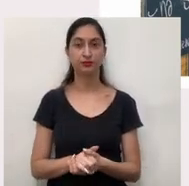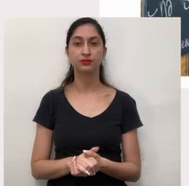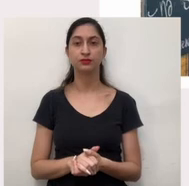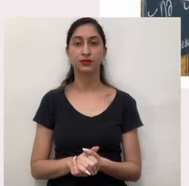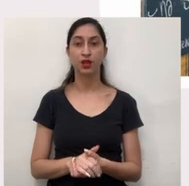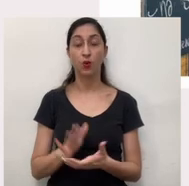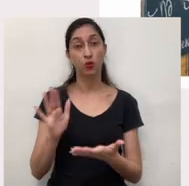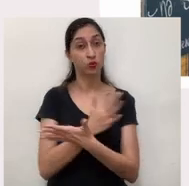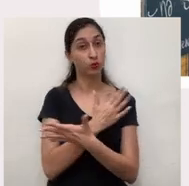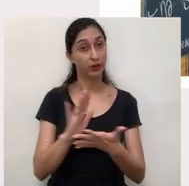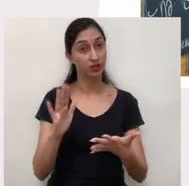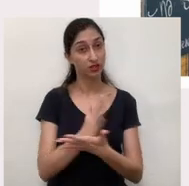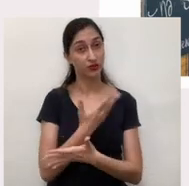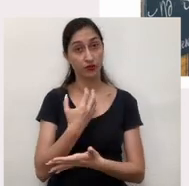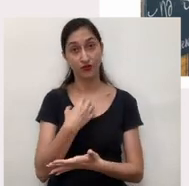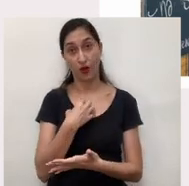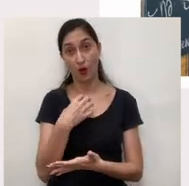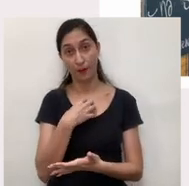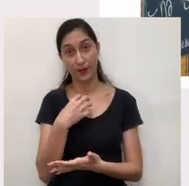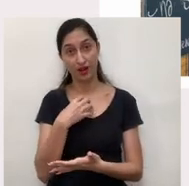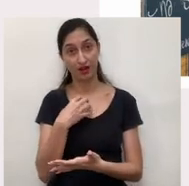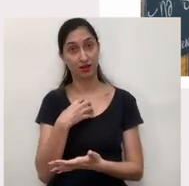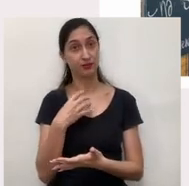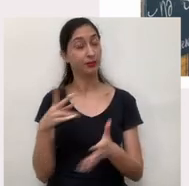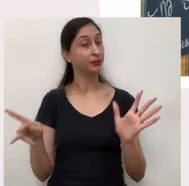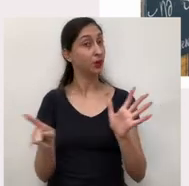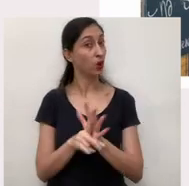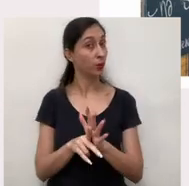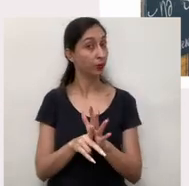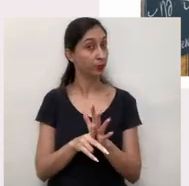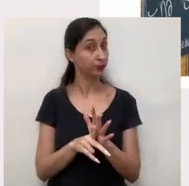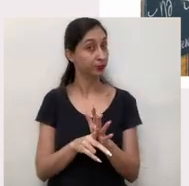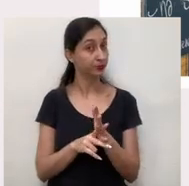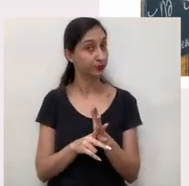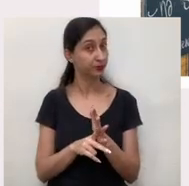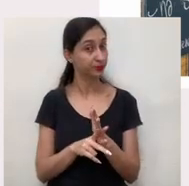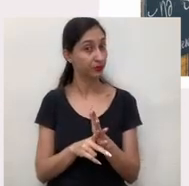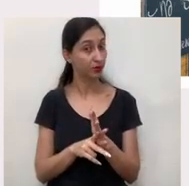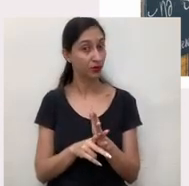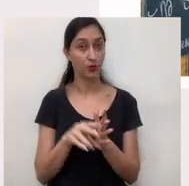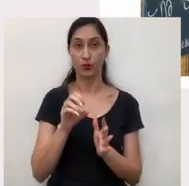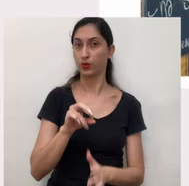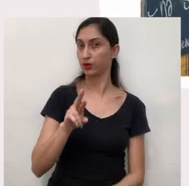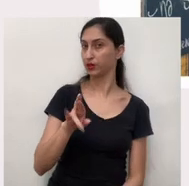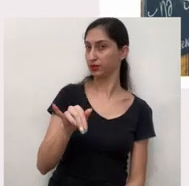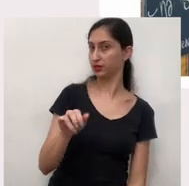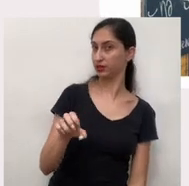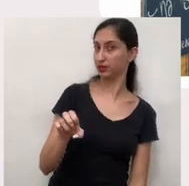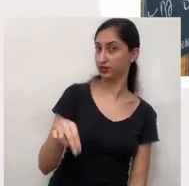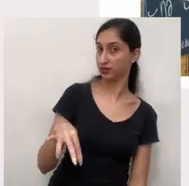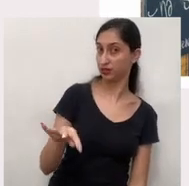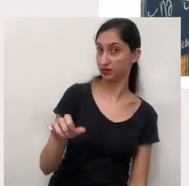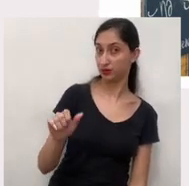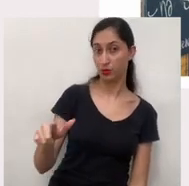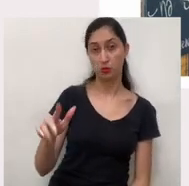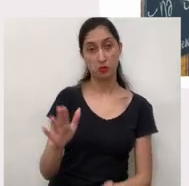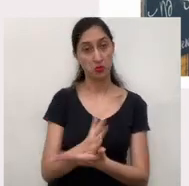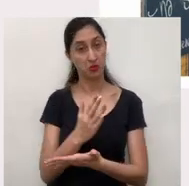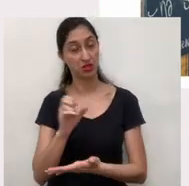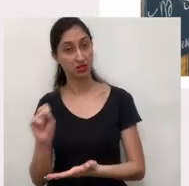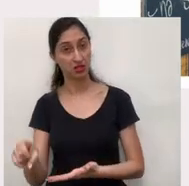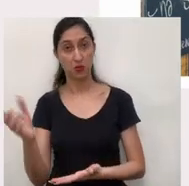algumas formas que vieram do inventário e outras não, ou